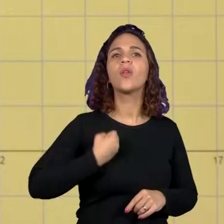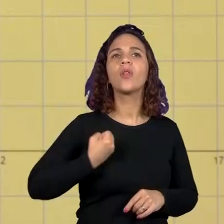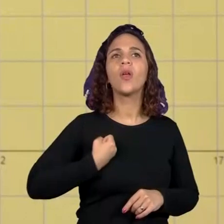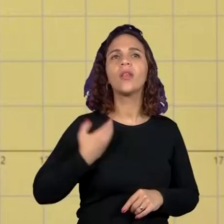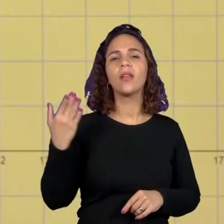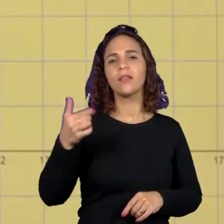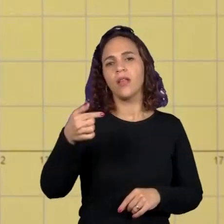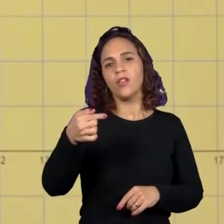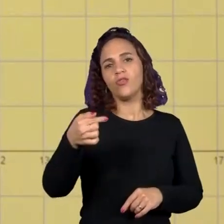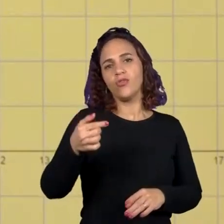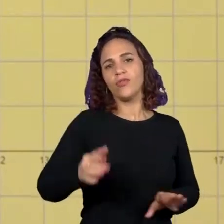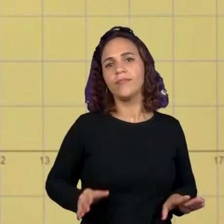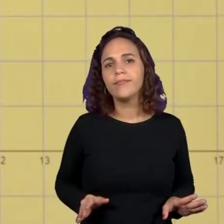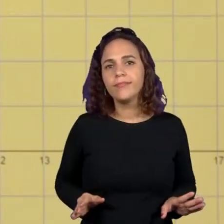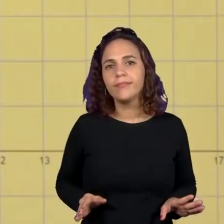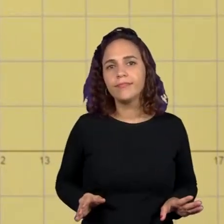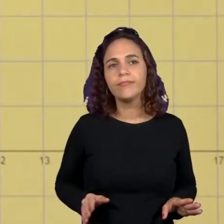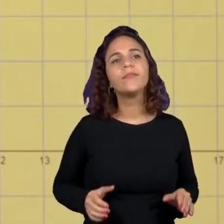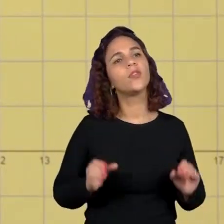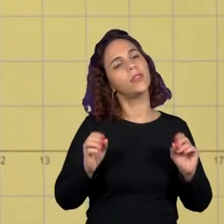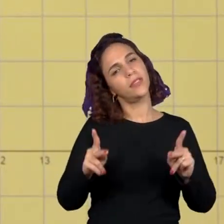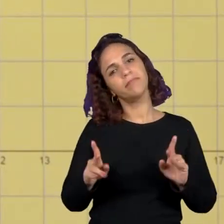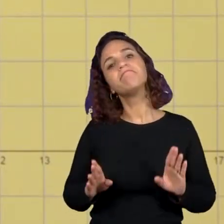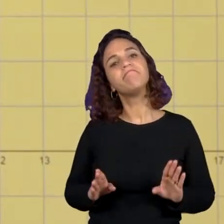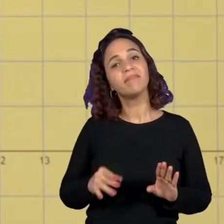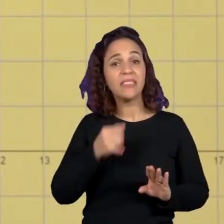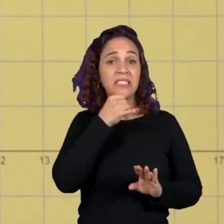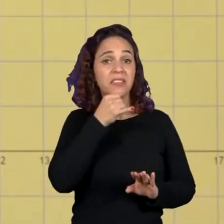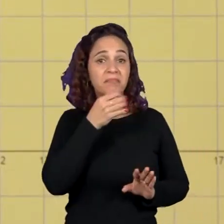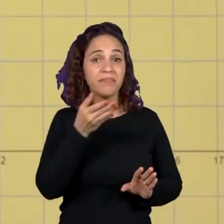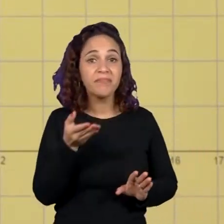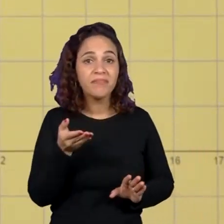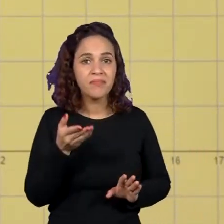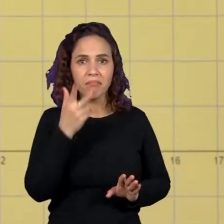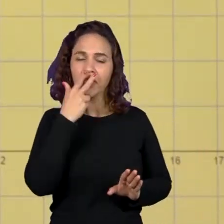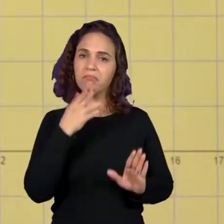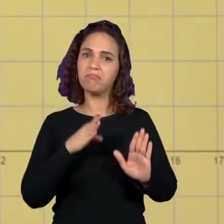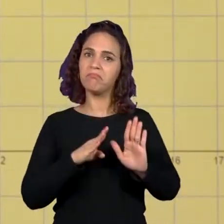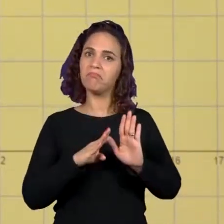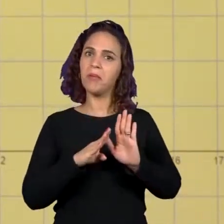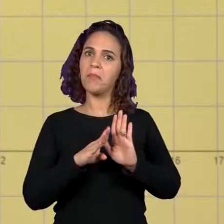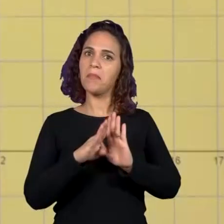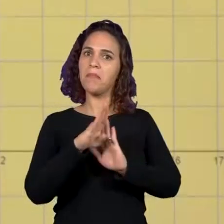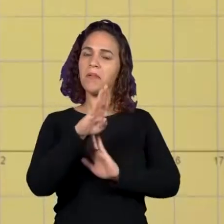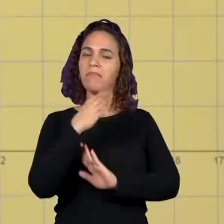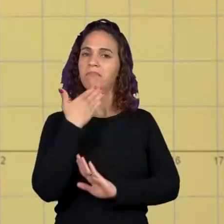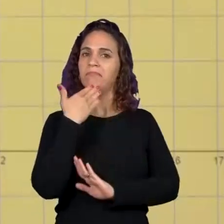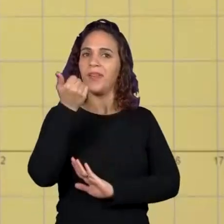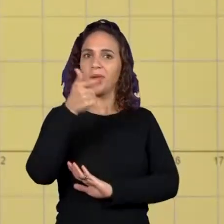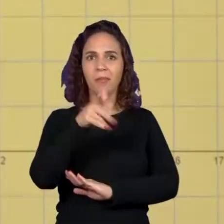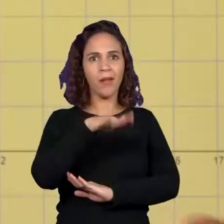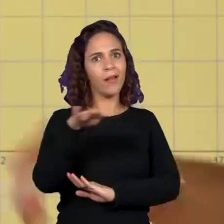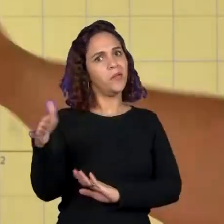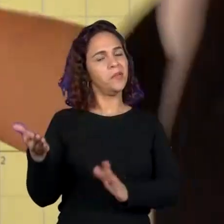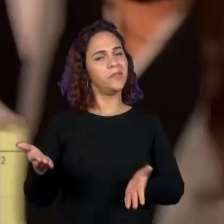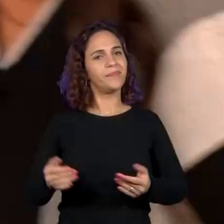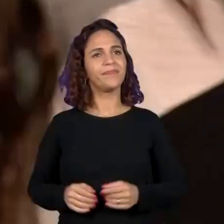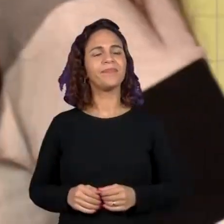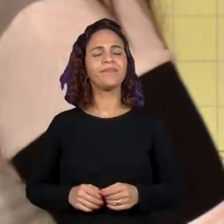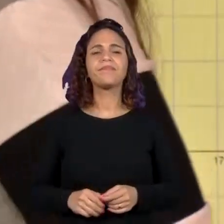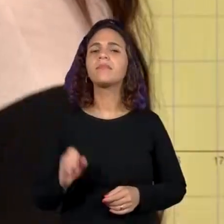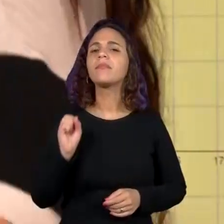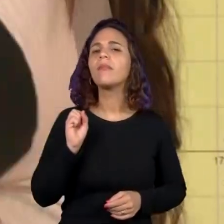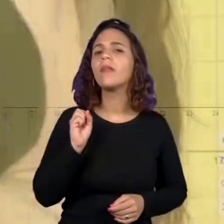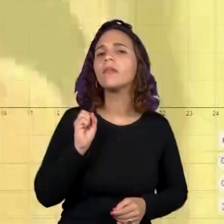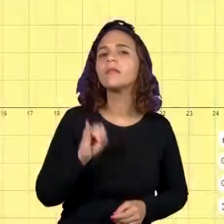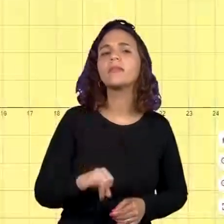nota 7. Nota 7. Ok. Então, acho que evoluiu, não é? O quadro do estudante. Foi. E se a gente traçar